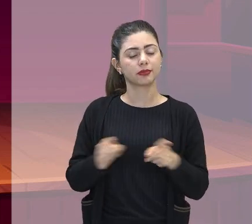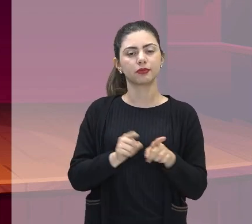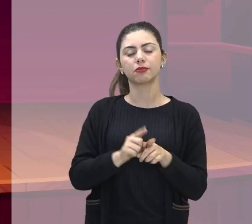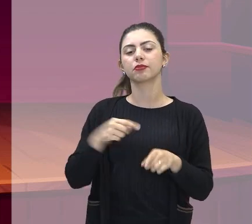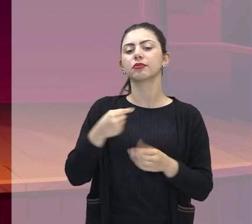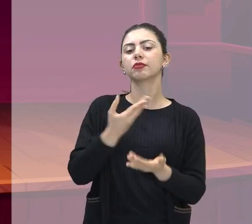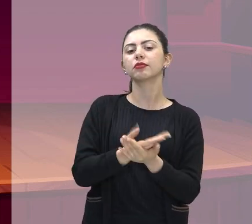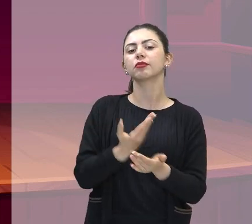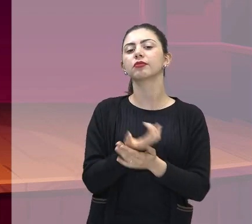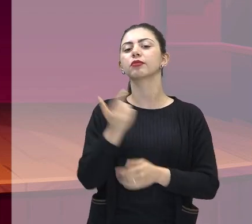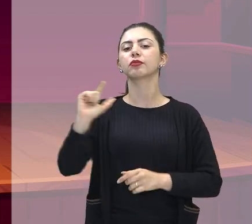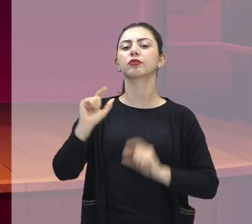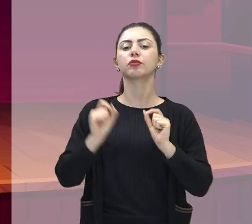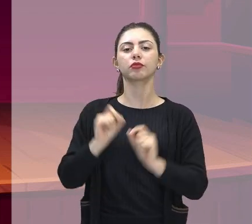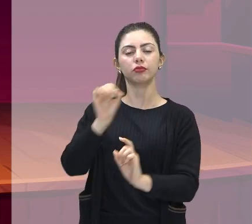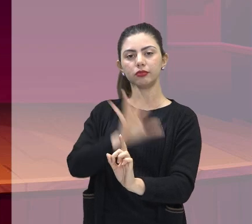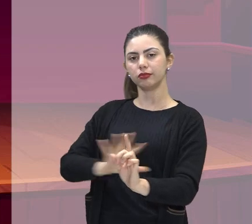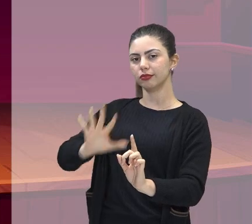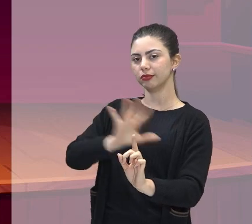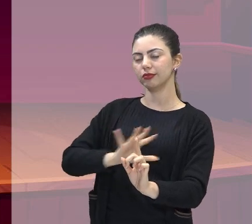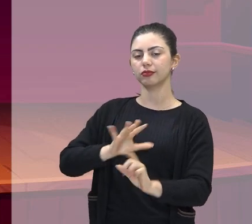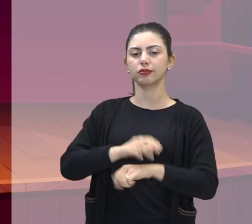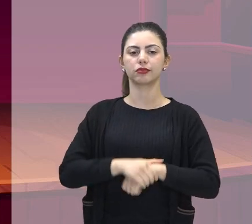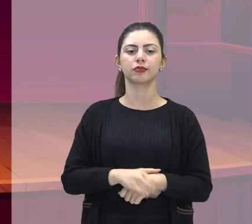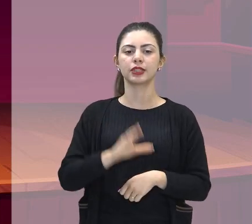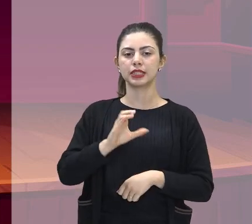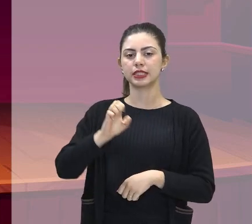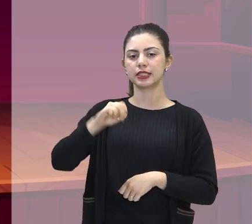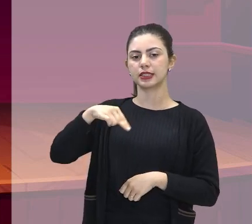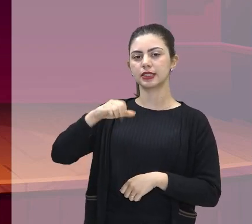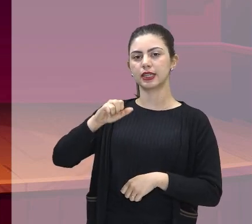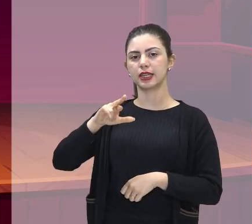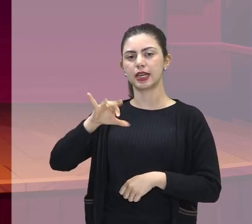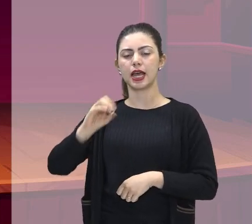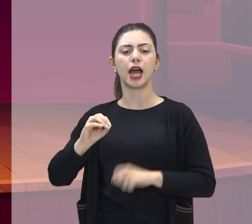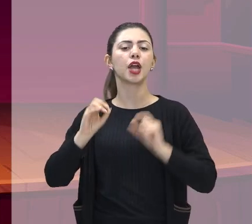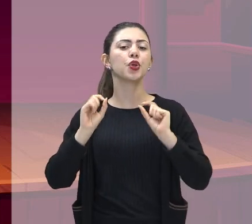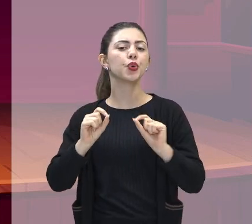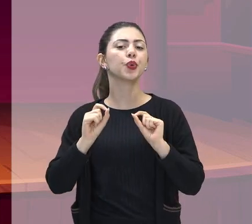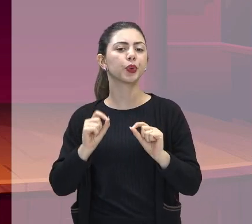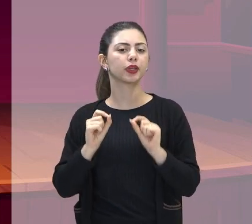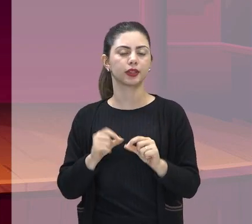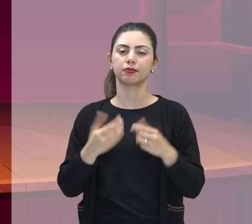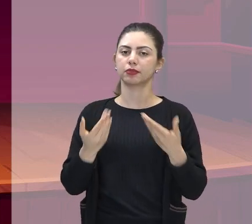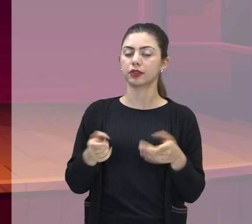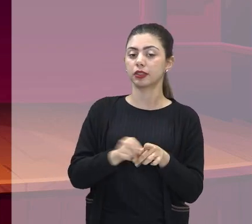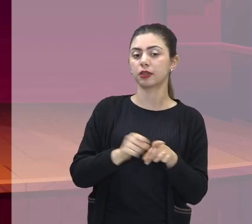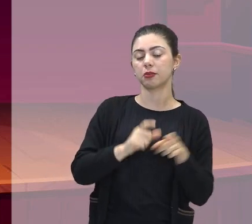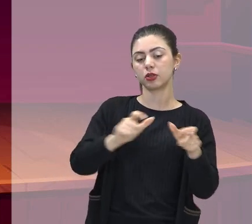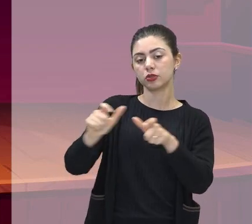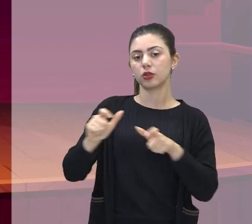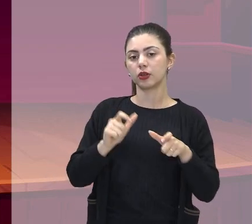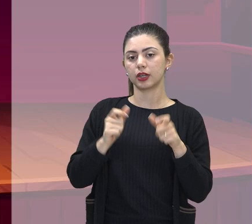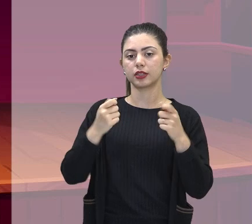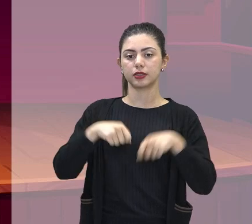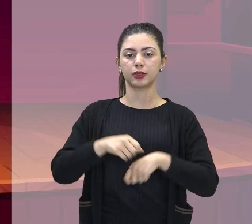sobre o cenário. Vamos lembrar o que é o cenário? O cenário e os espaços de